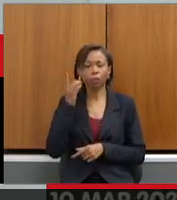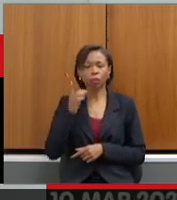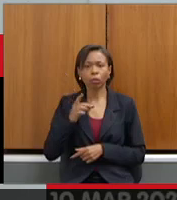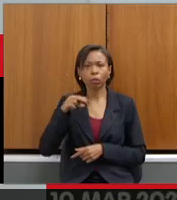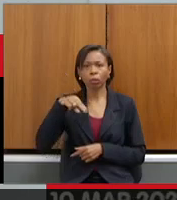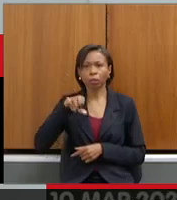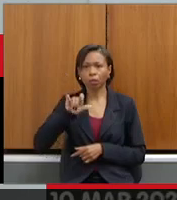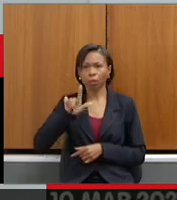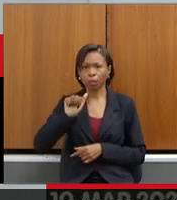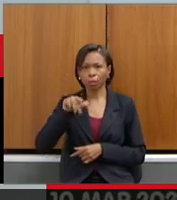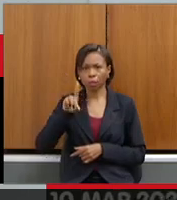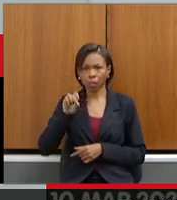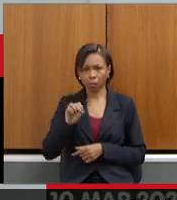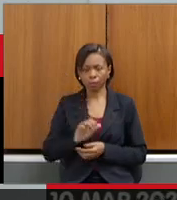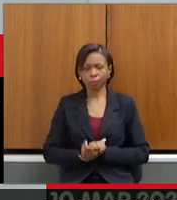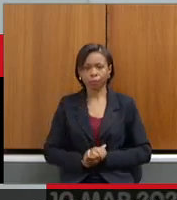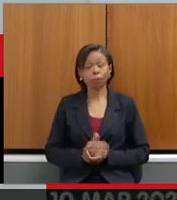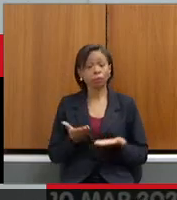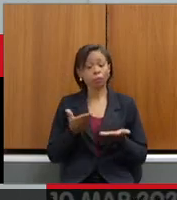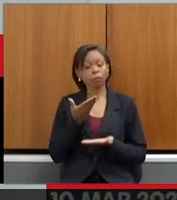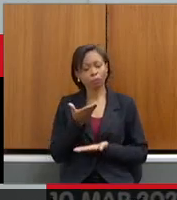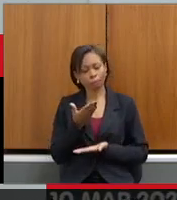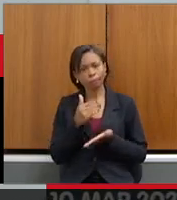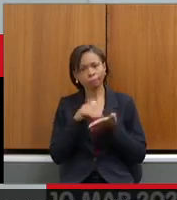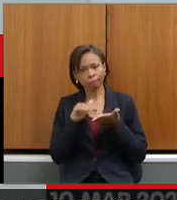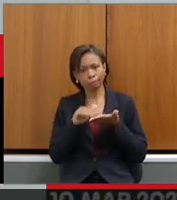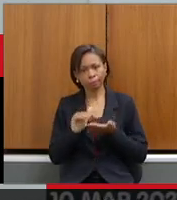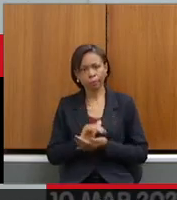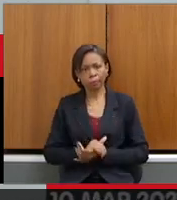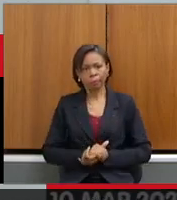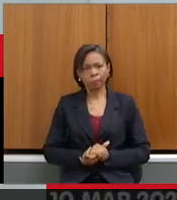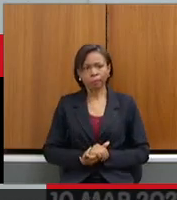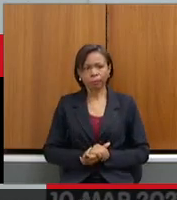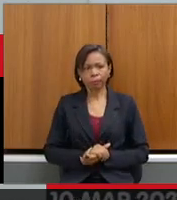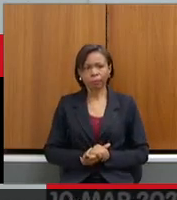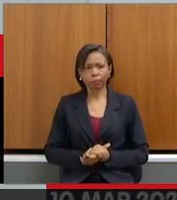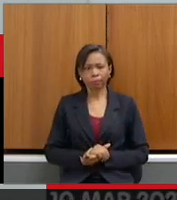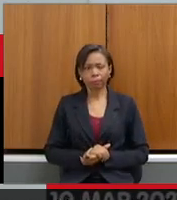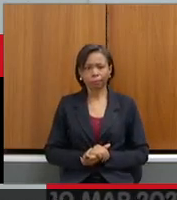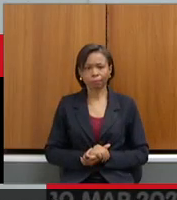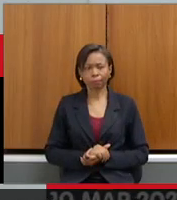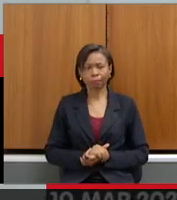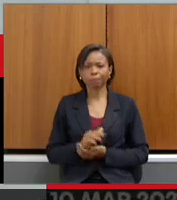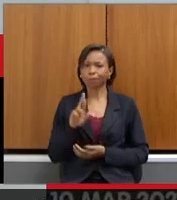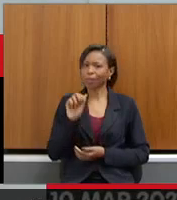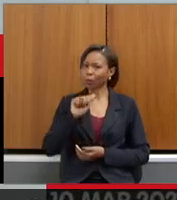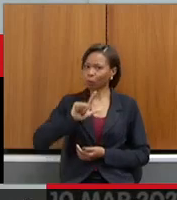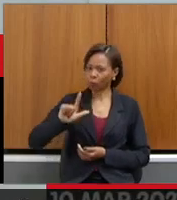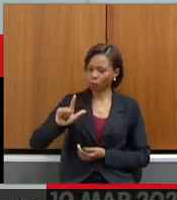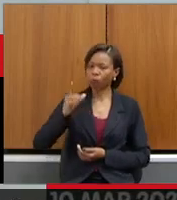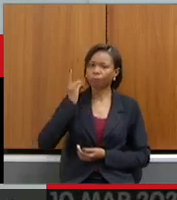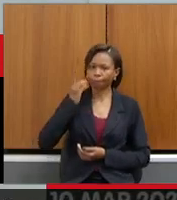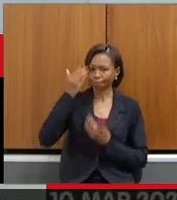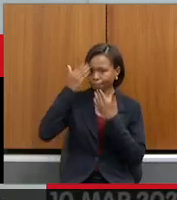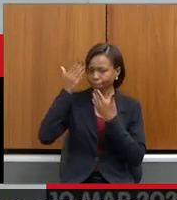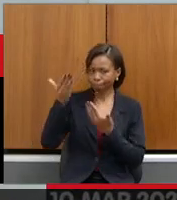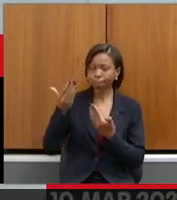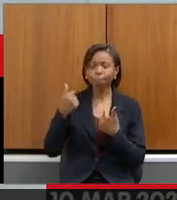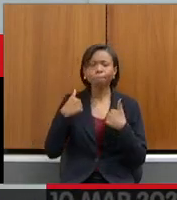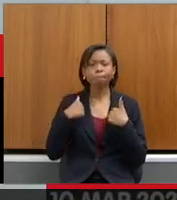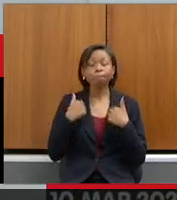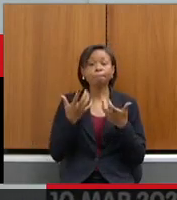neilando pimenta com a palavra o secretário Carlos Eduardo Obrigado Deputado Raul Belém Eu